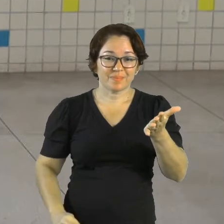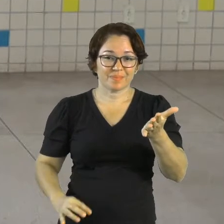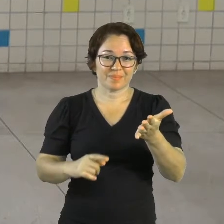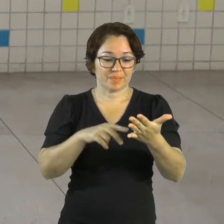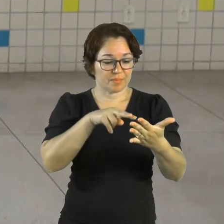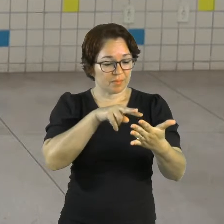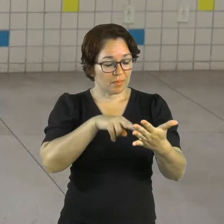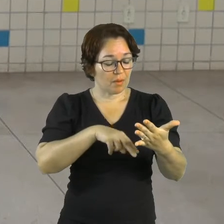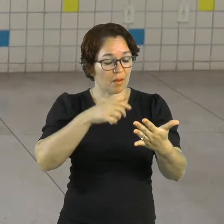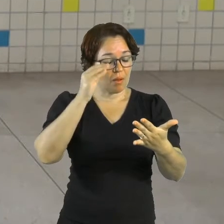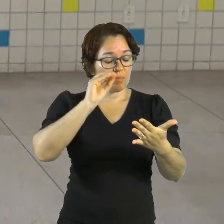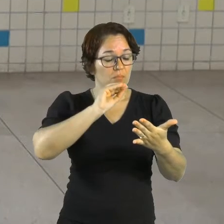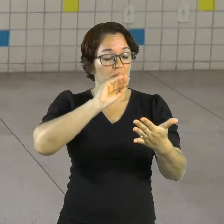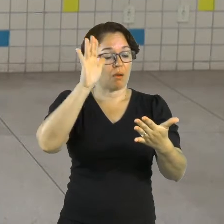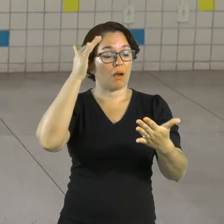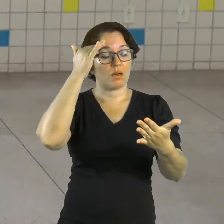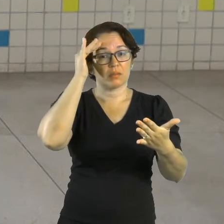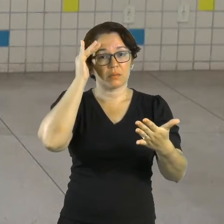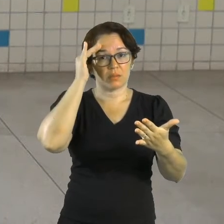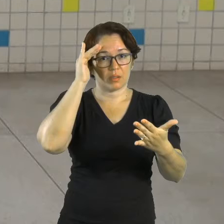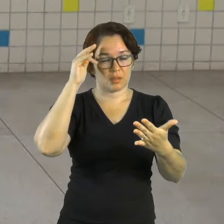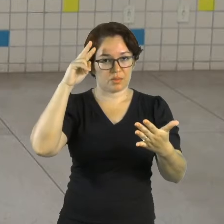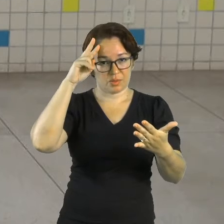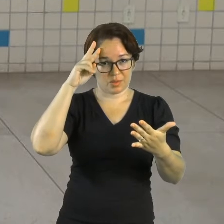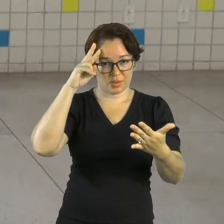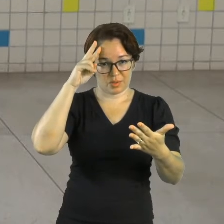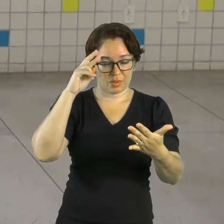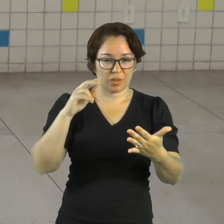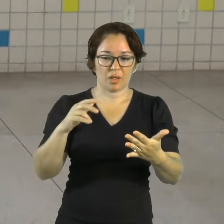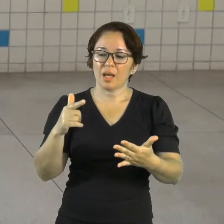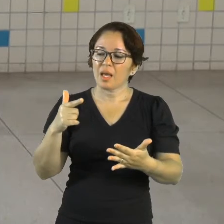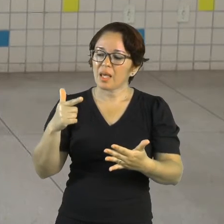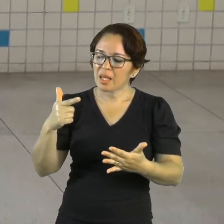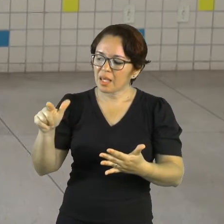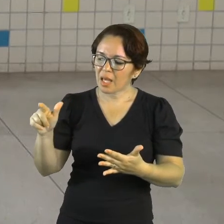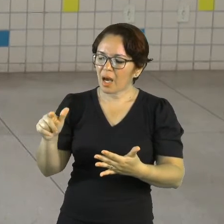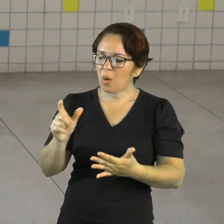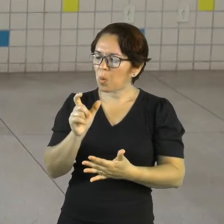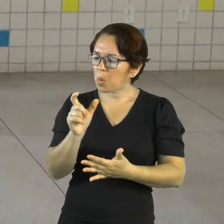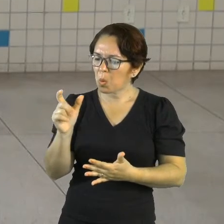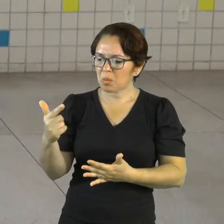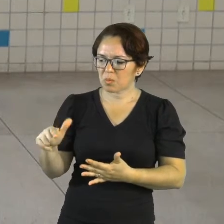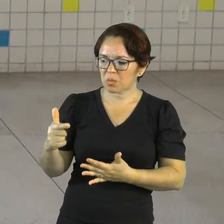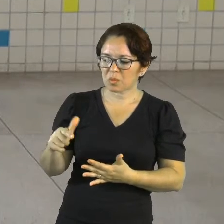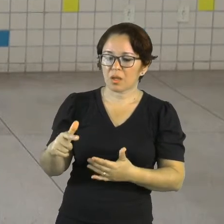ao assunto, à história. E a linguagem não verbal? Os desenhos que